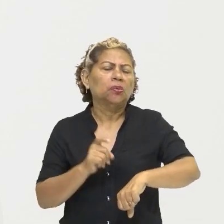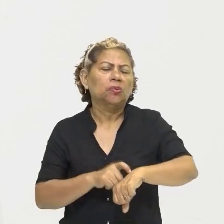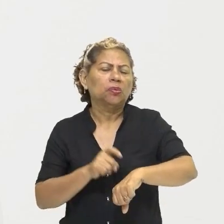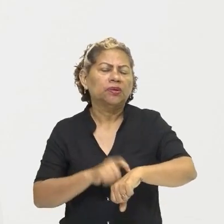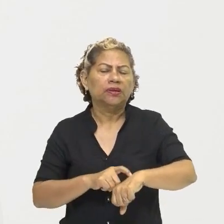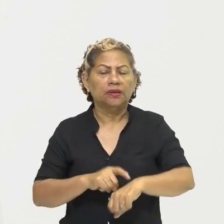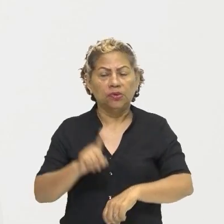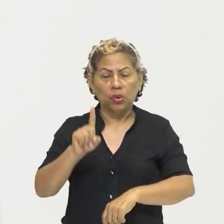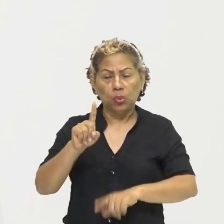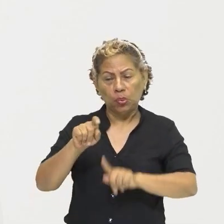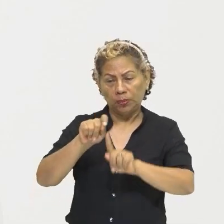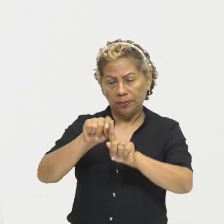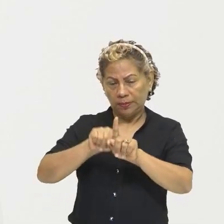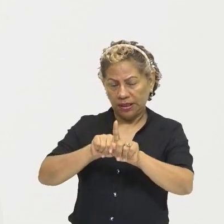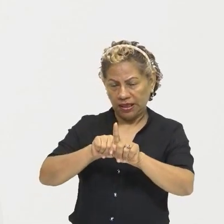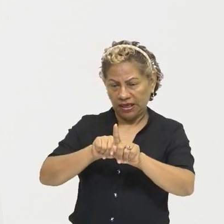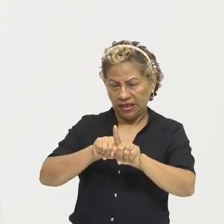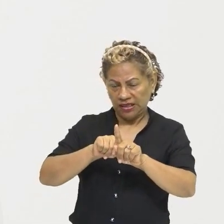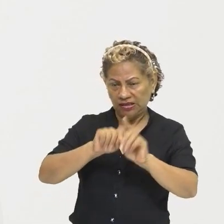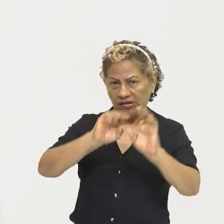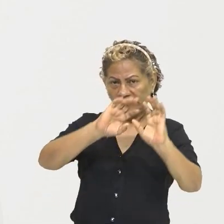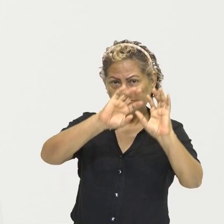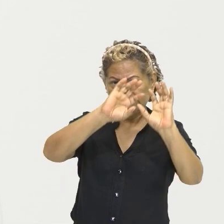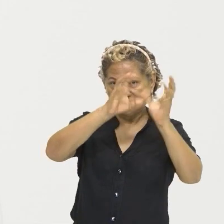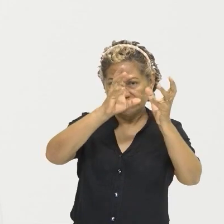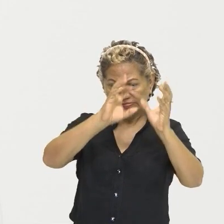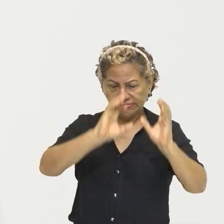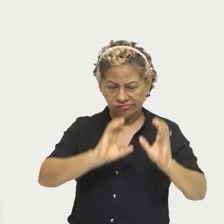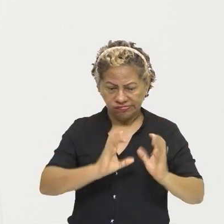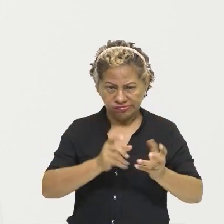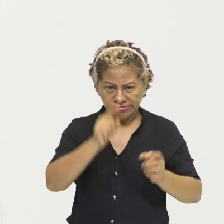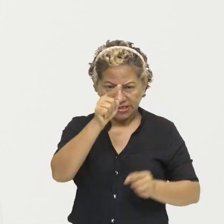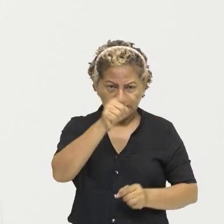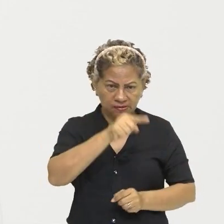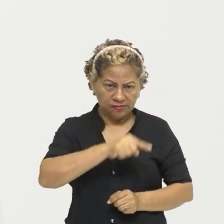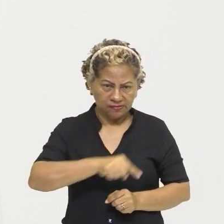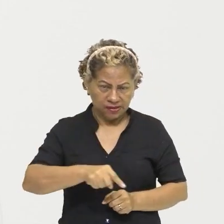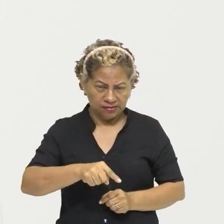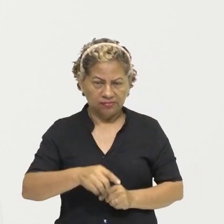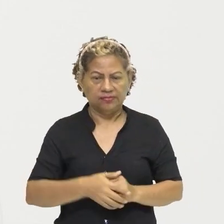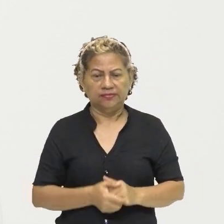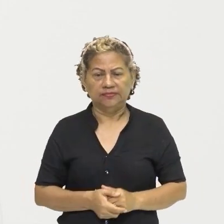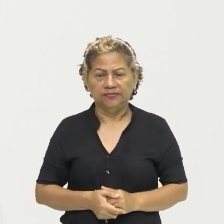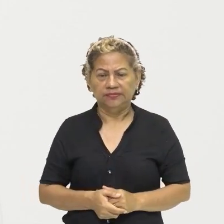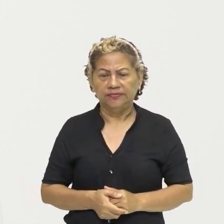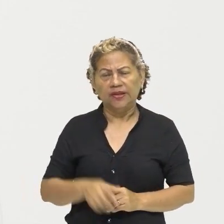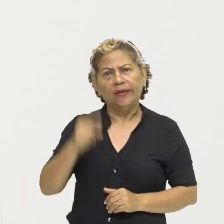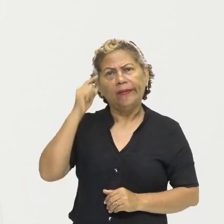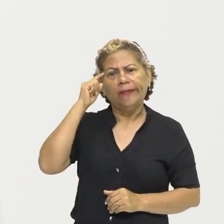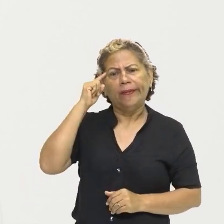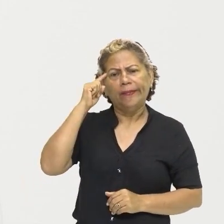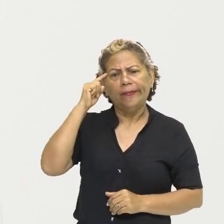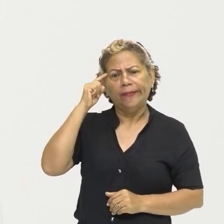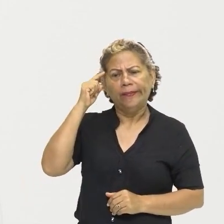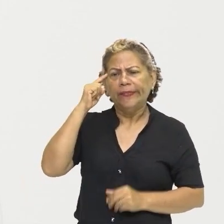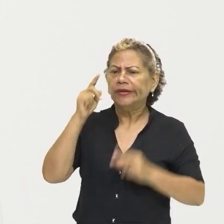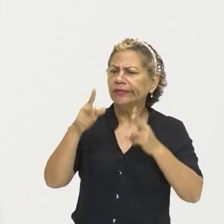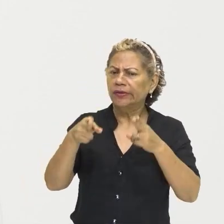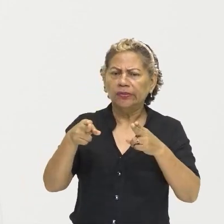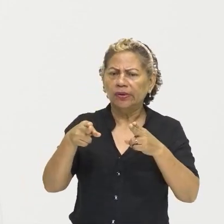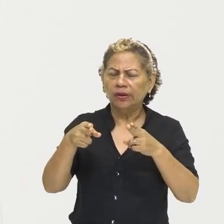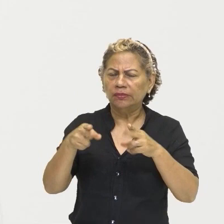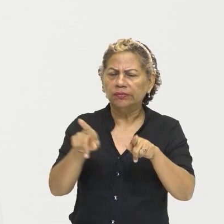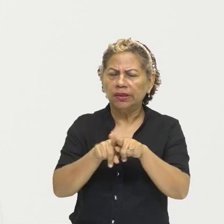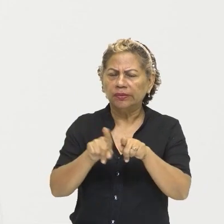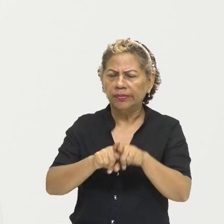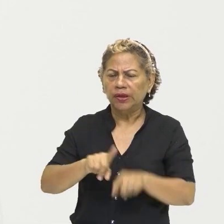se o planeta demorou um mês, significa que para sair da posição L e chegar na posição K, também demorou um